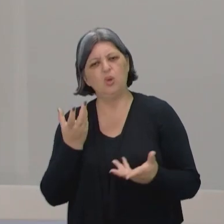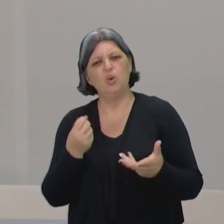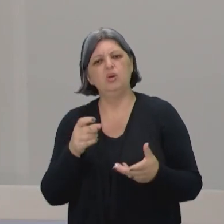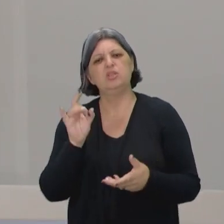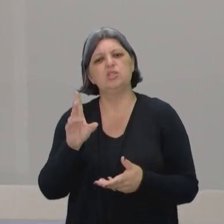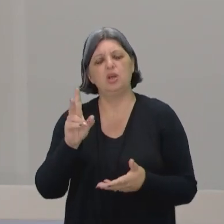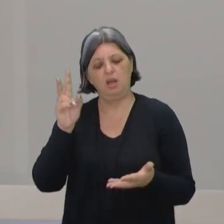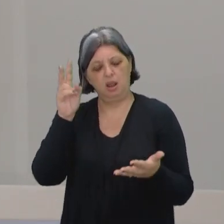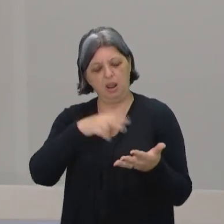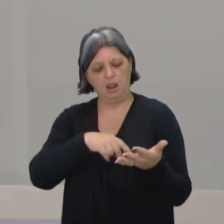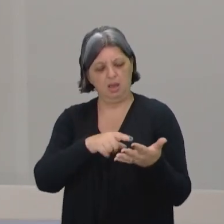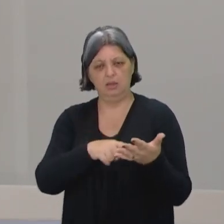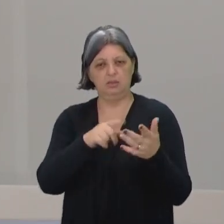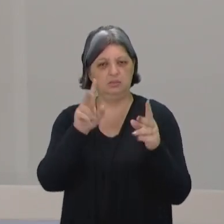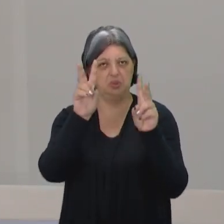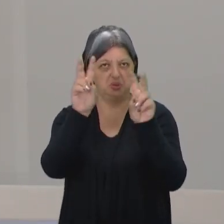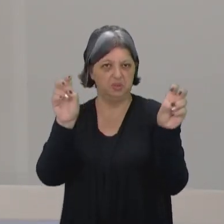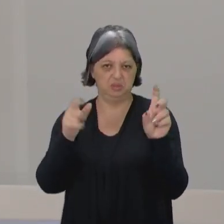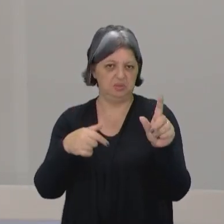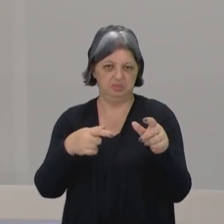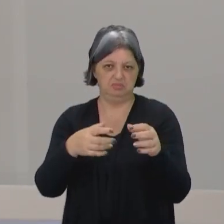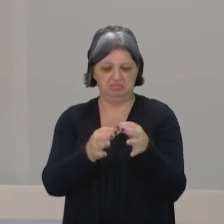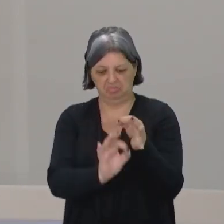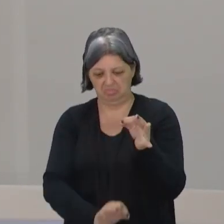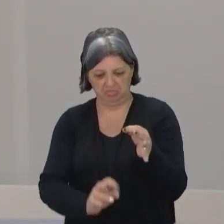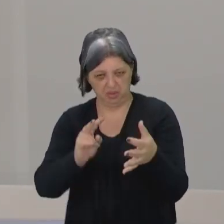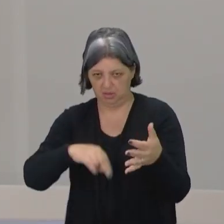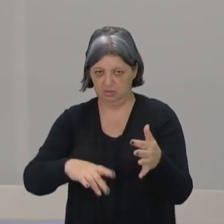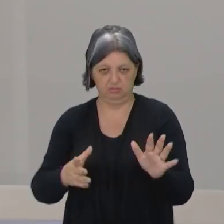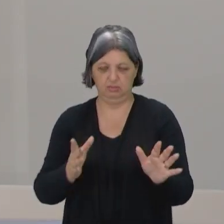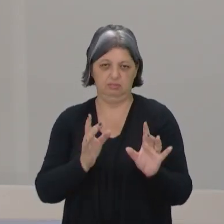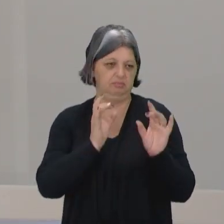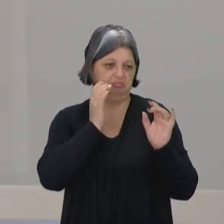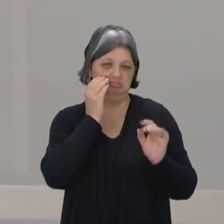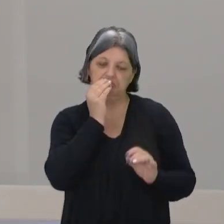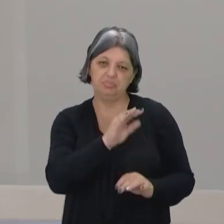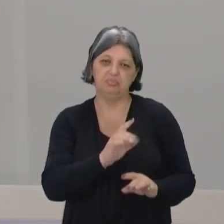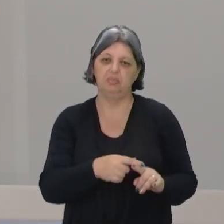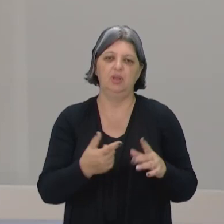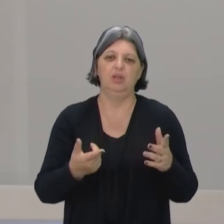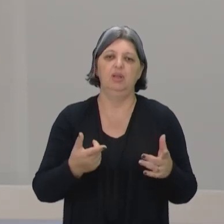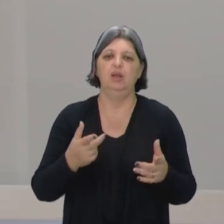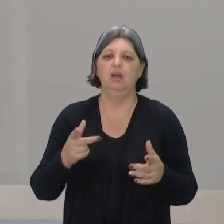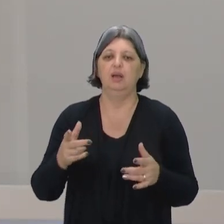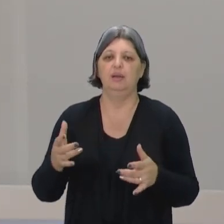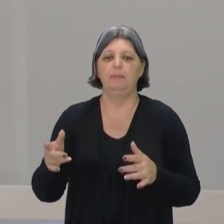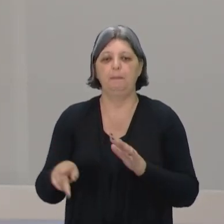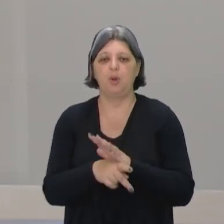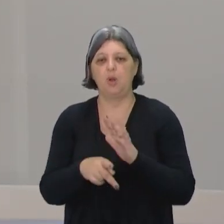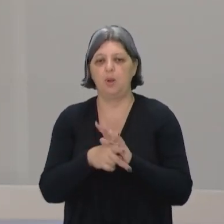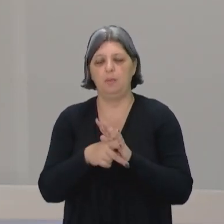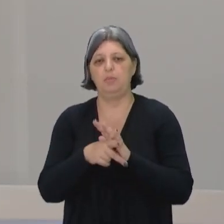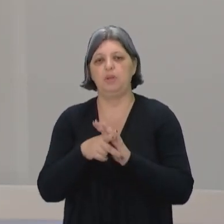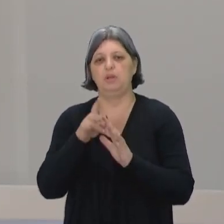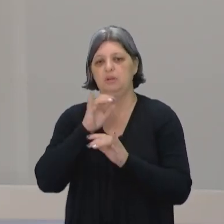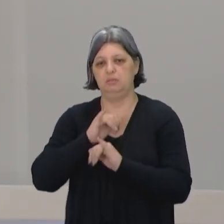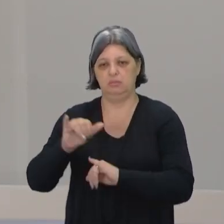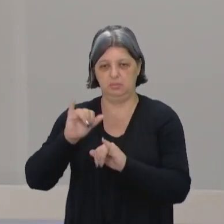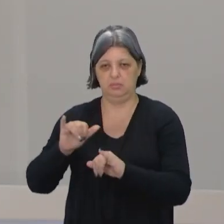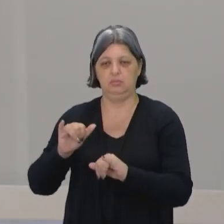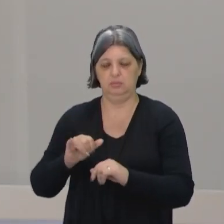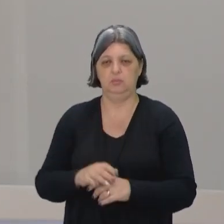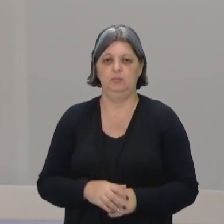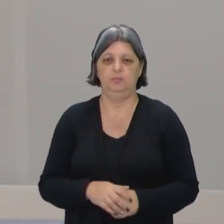a manchete, não leio o restante e saio aí comentando. E muitas das vezes a gente tem comentado isso no meu itinerário